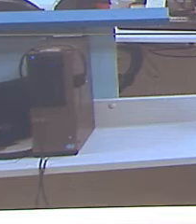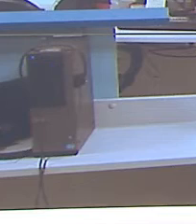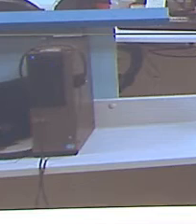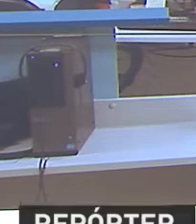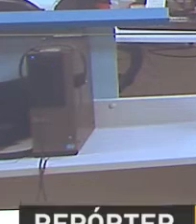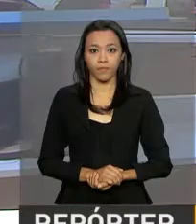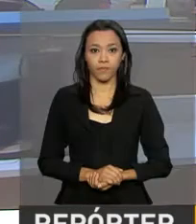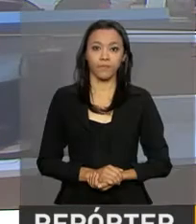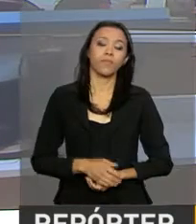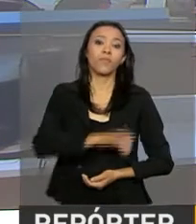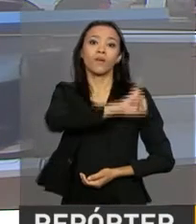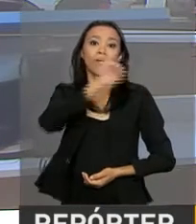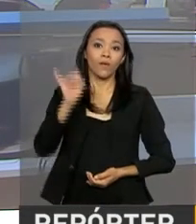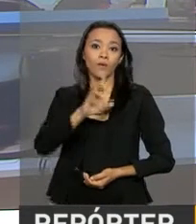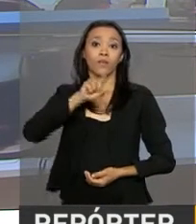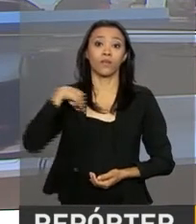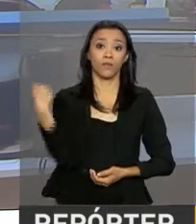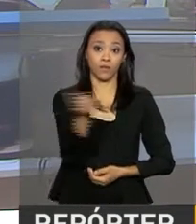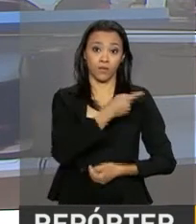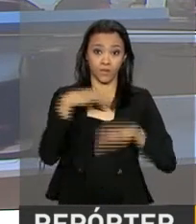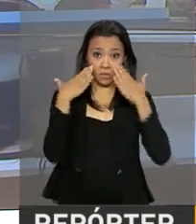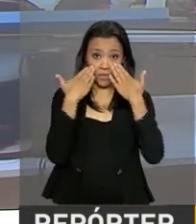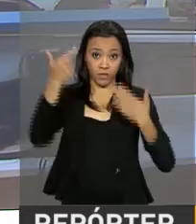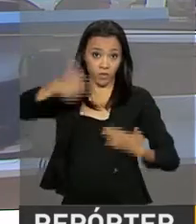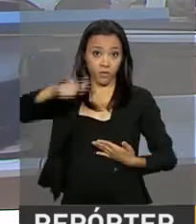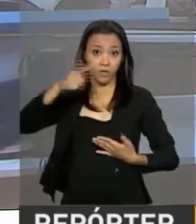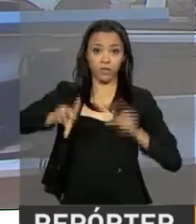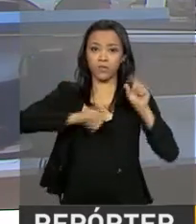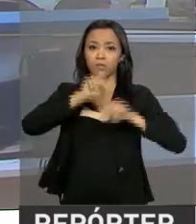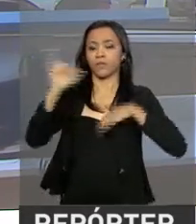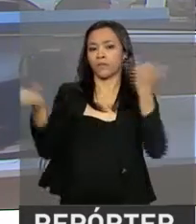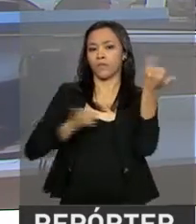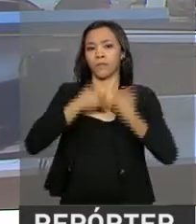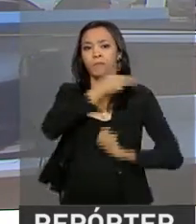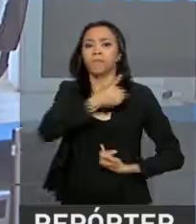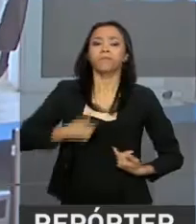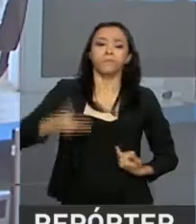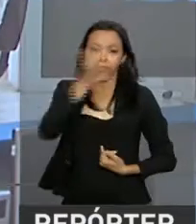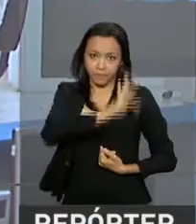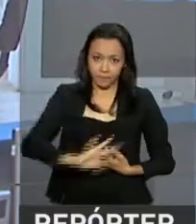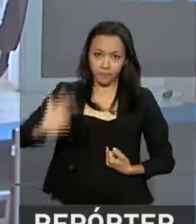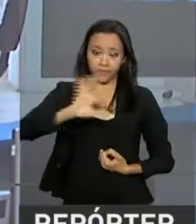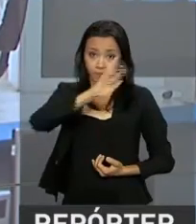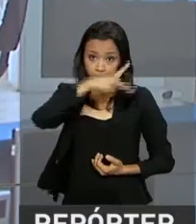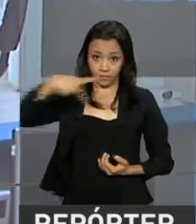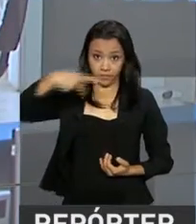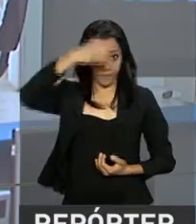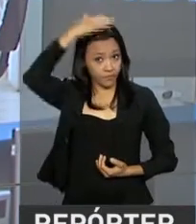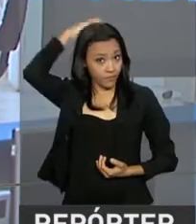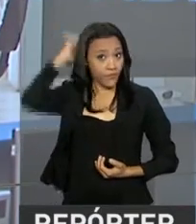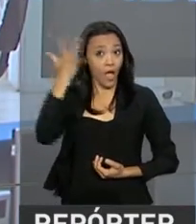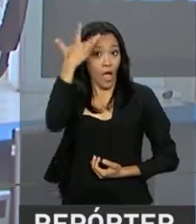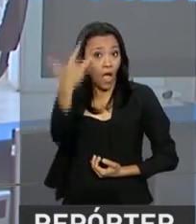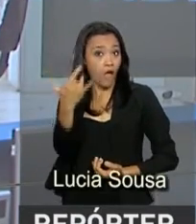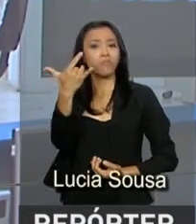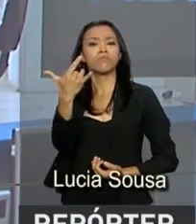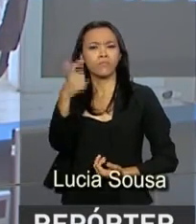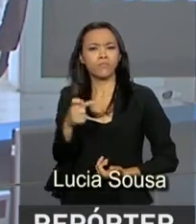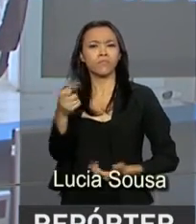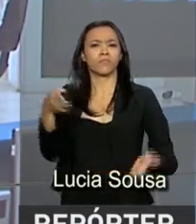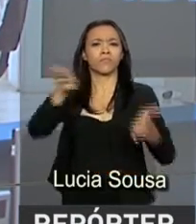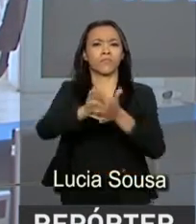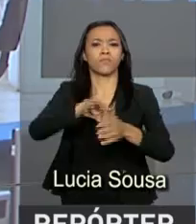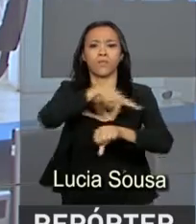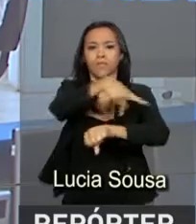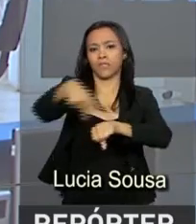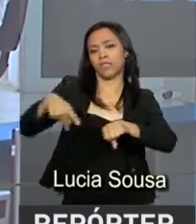olá o repórter unb está de volta com as notícias do governo federal o presidente michel temer chega amanhã à índia para